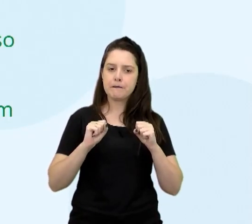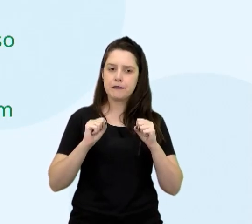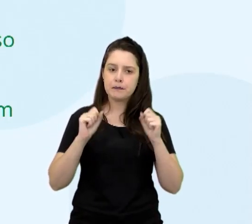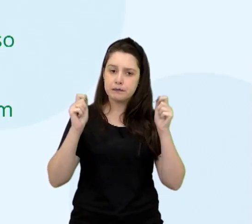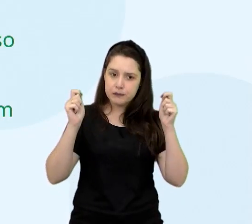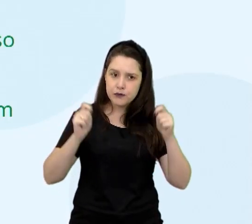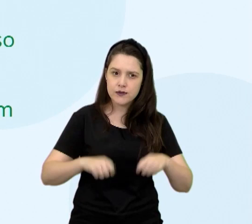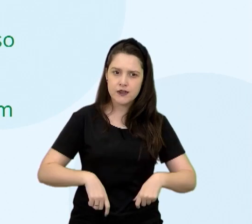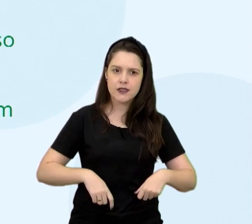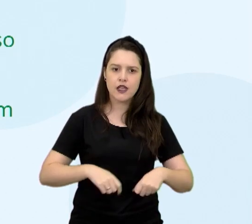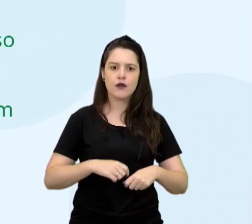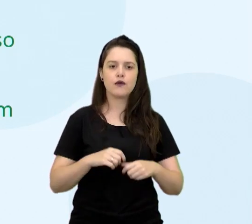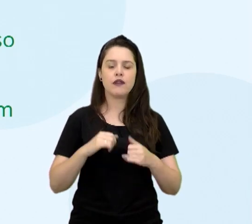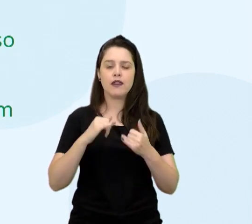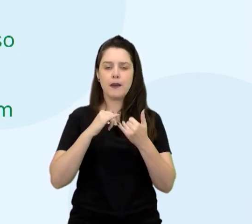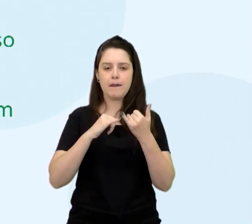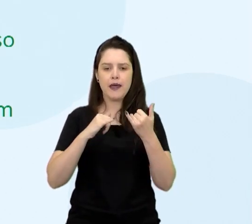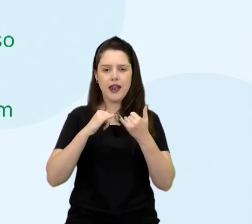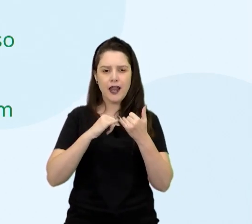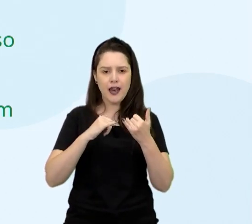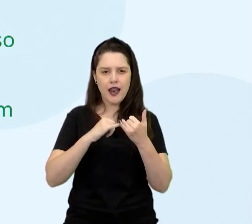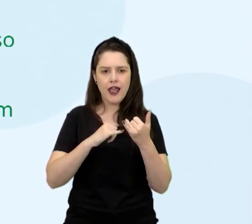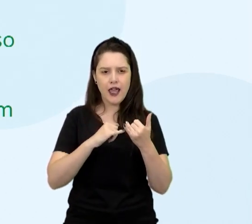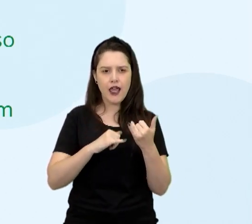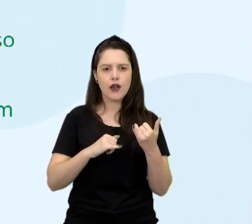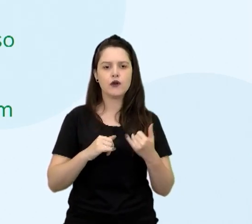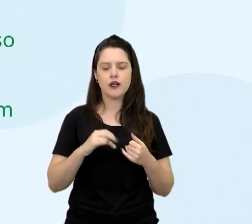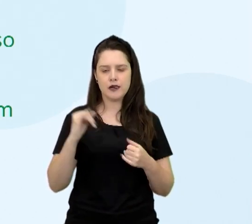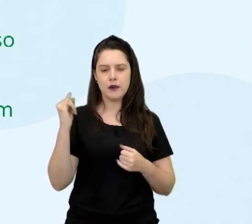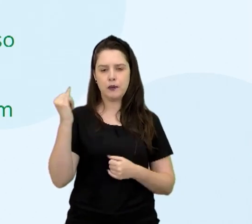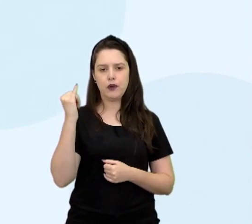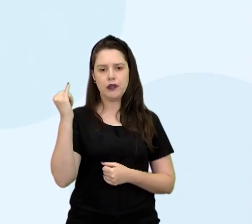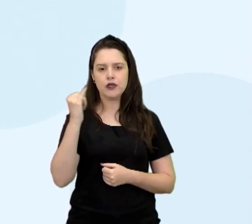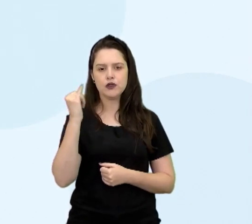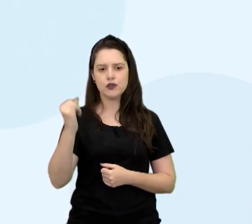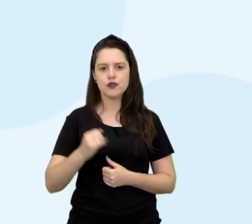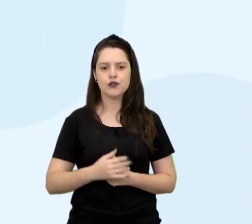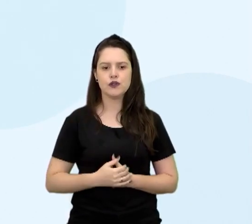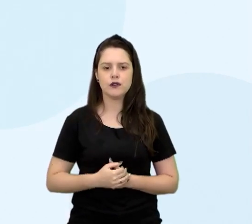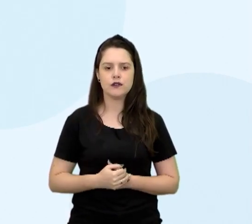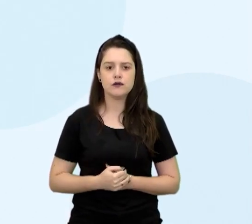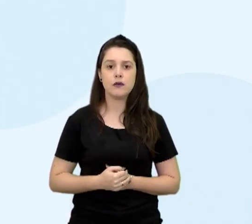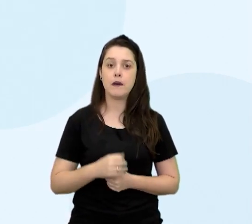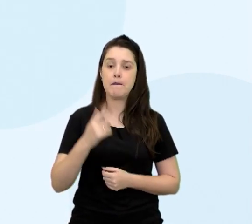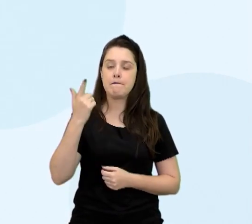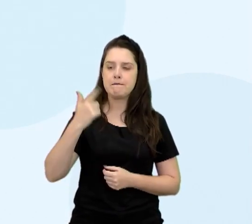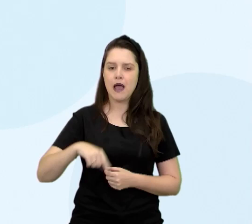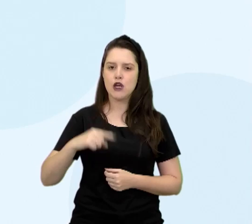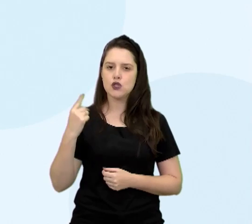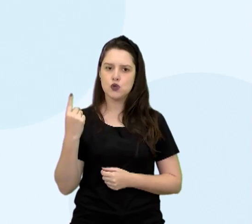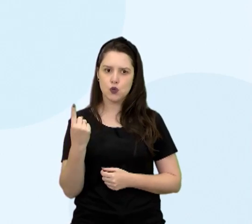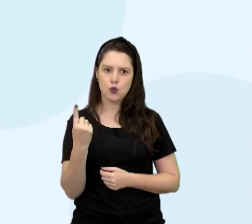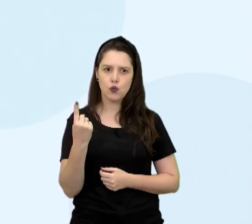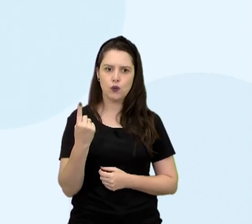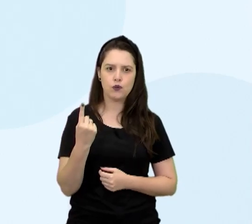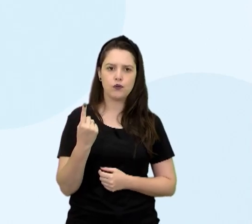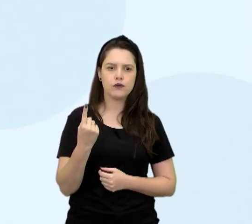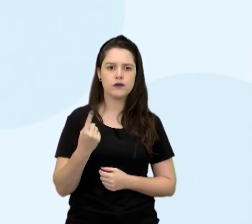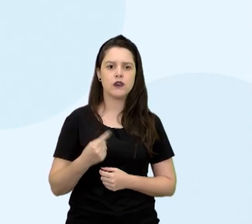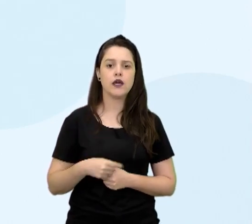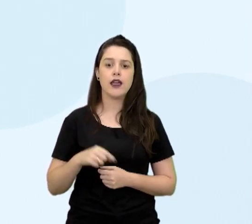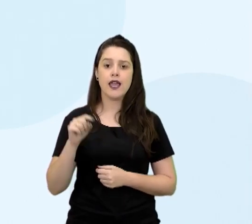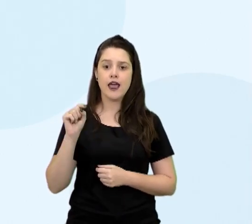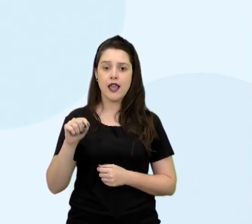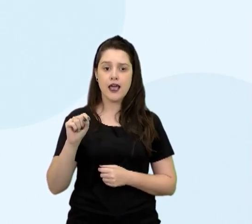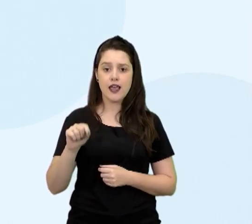possível porque a gente tem paralelas aí. Então é uma condição importante, tá? Vamos para mais um, Tony? A gente Bora. tem tempo? Esse